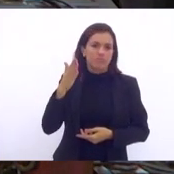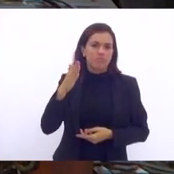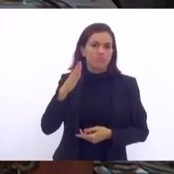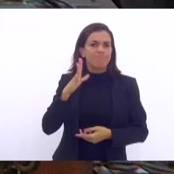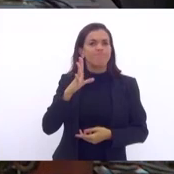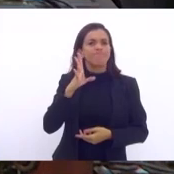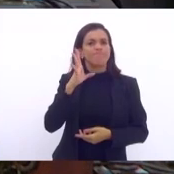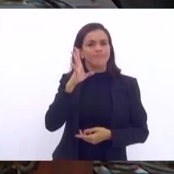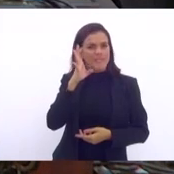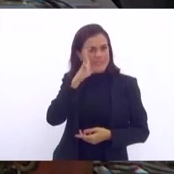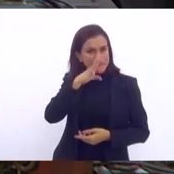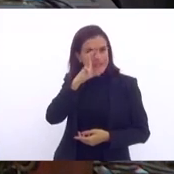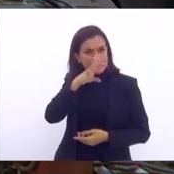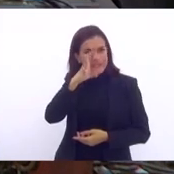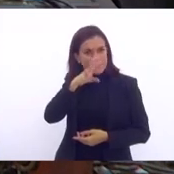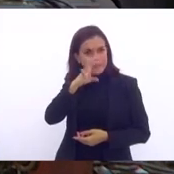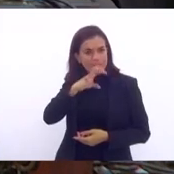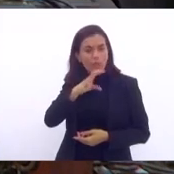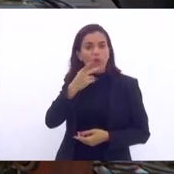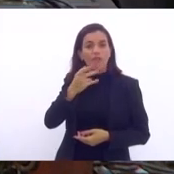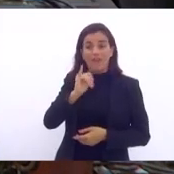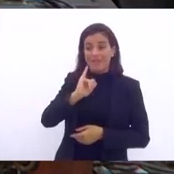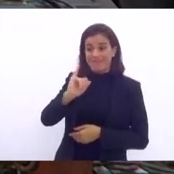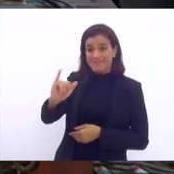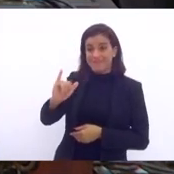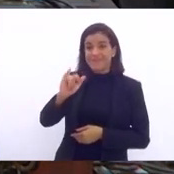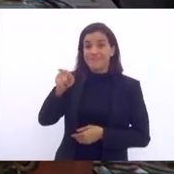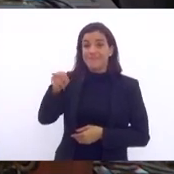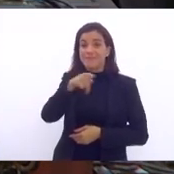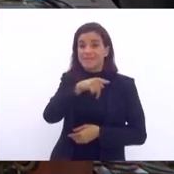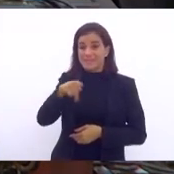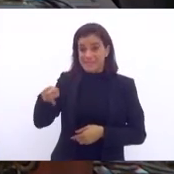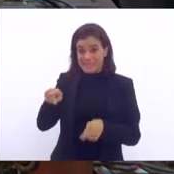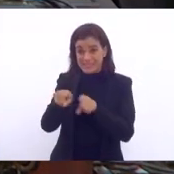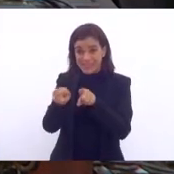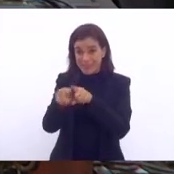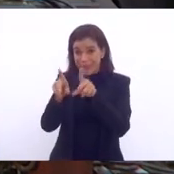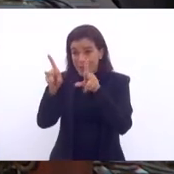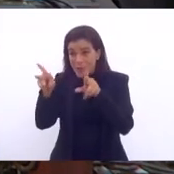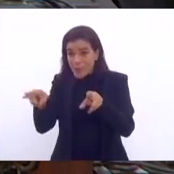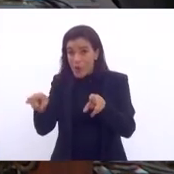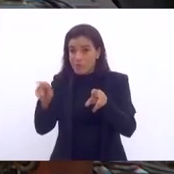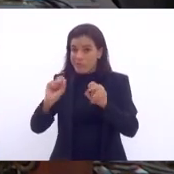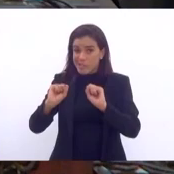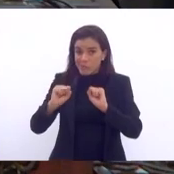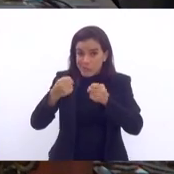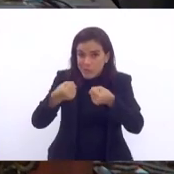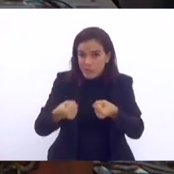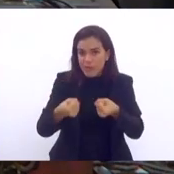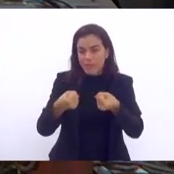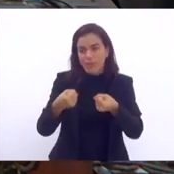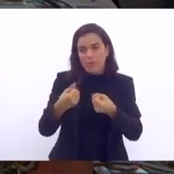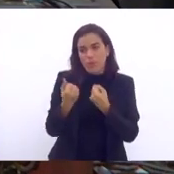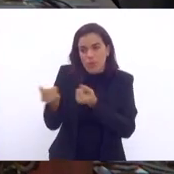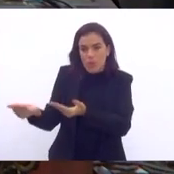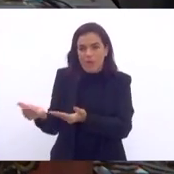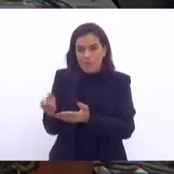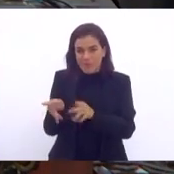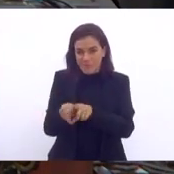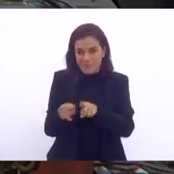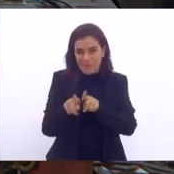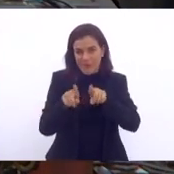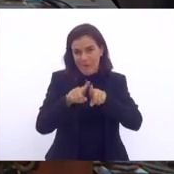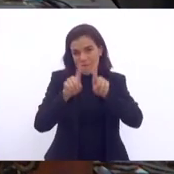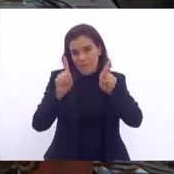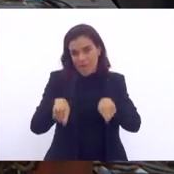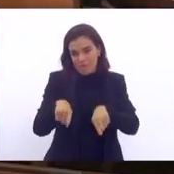ser o presidente da comissão, se você também não fizesse jus a esse esforço. Então, publicamente, eu quero te parabenizar aqui diante de todos. Presidente Bacelar,